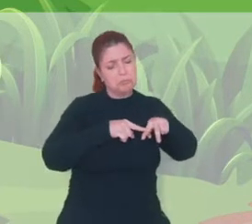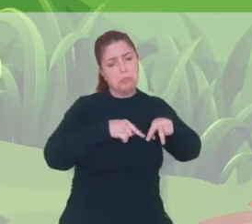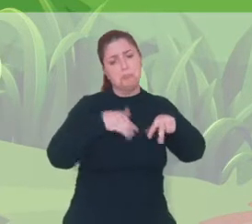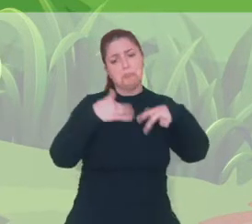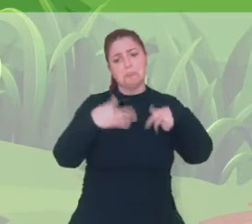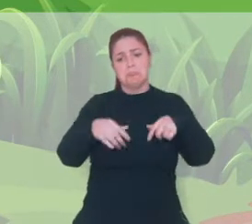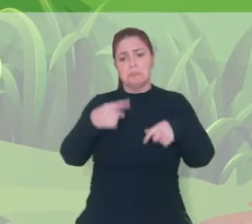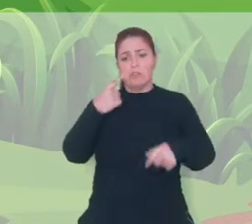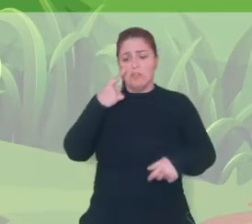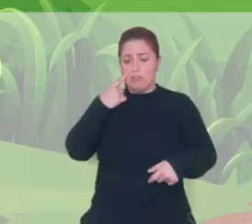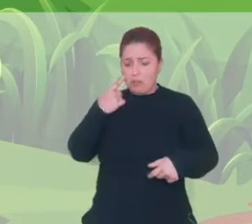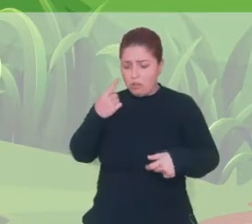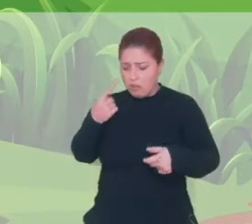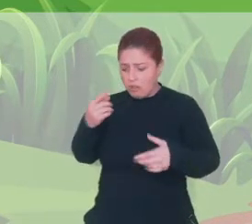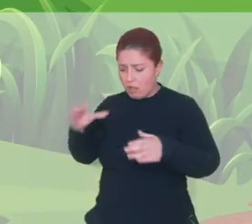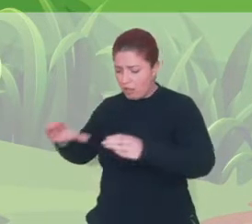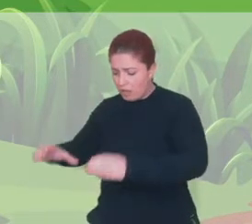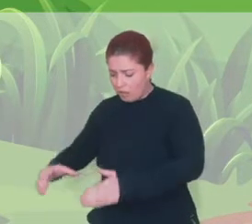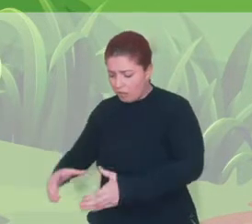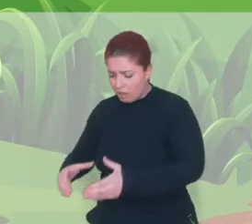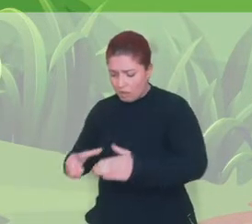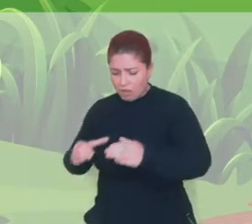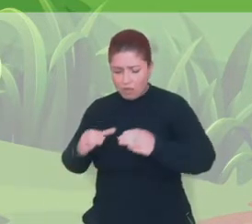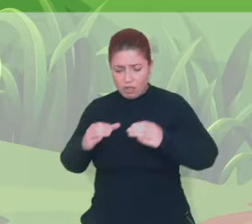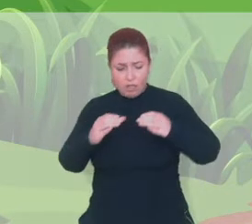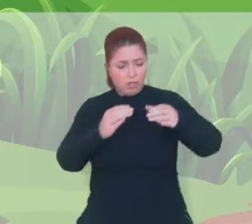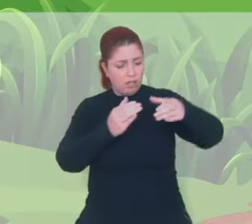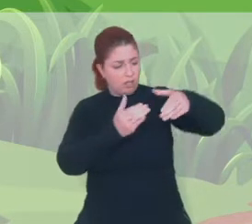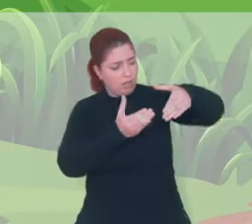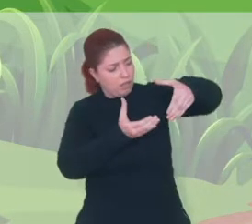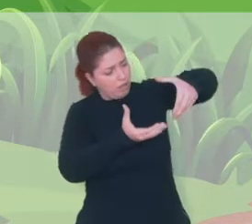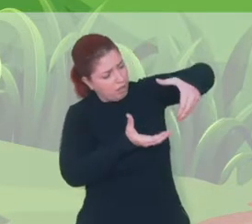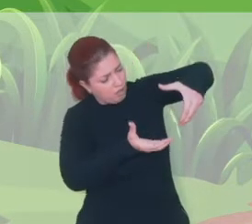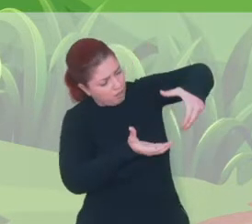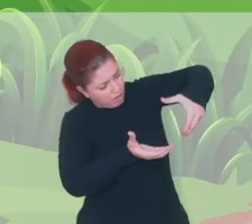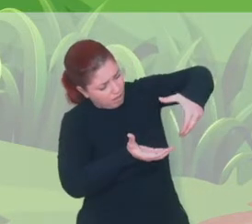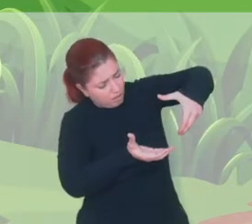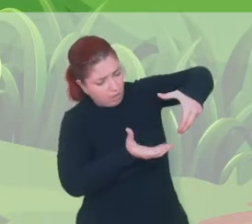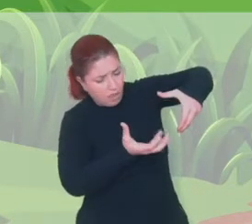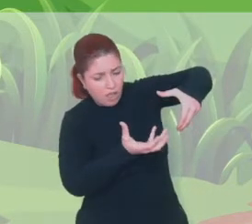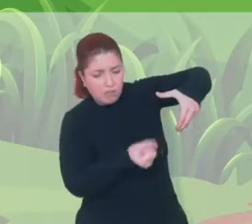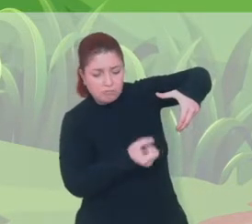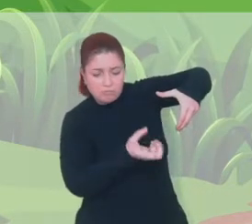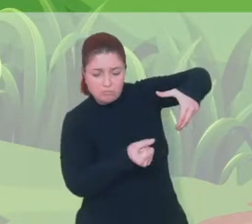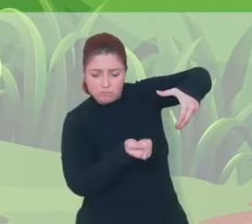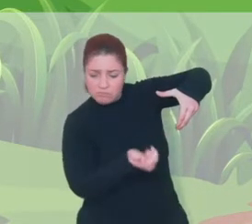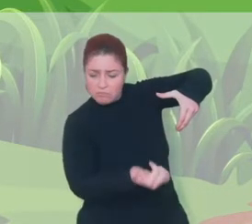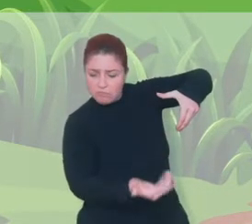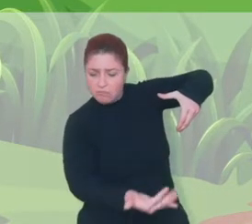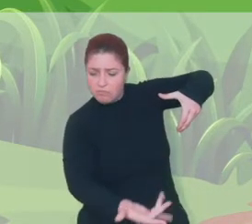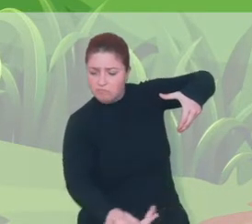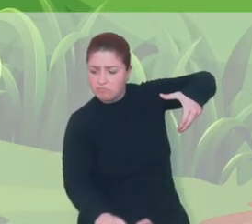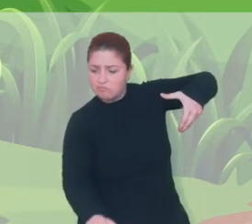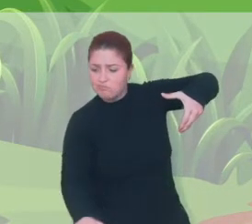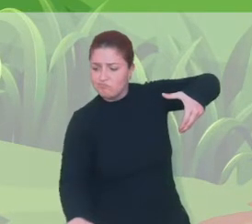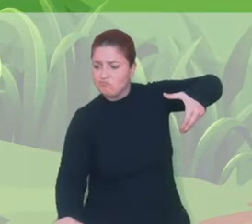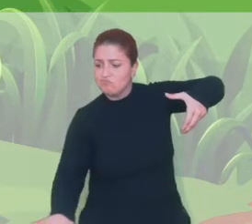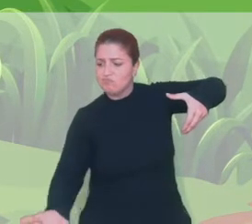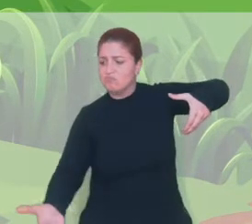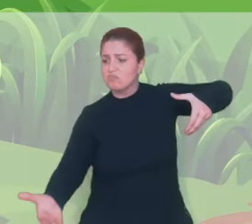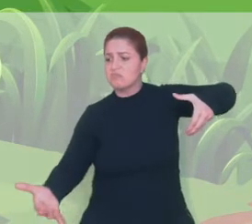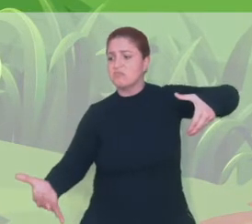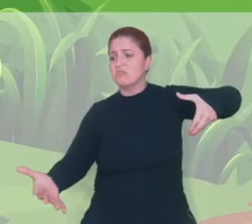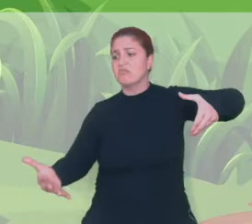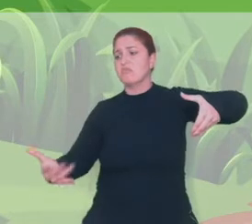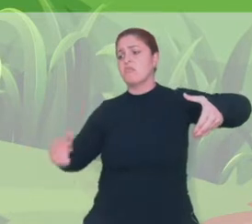viu sumir na terra seca o primeiro